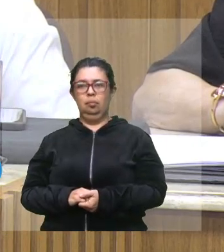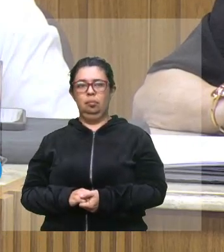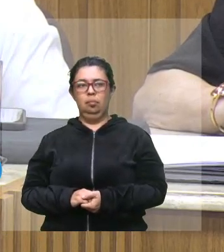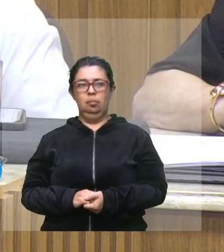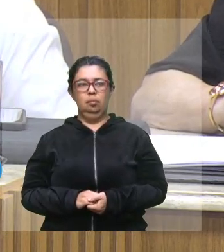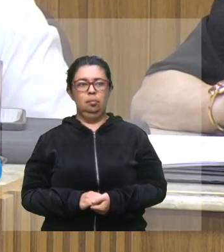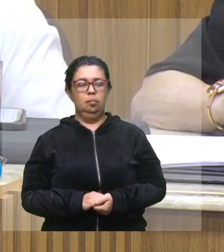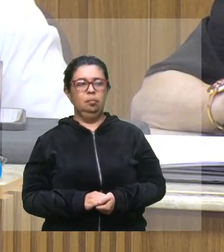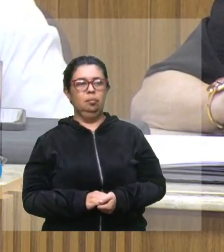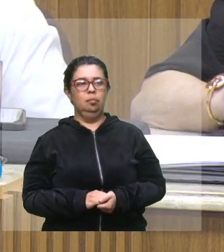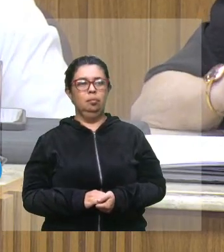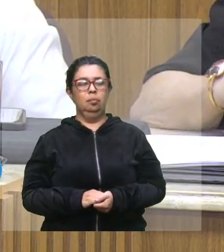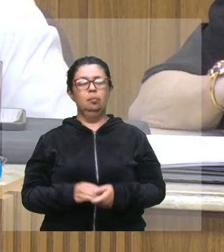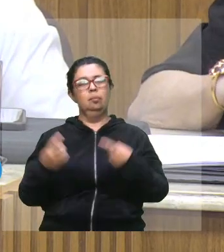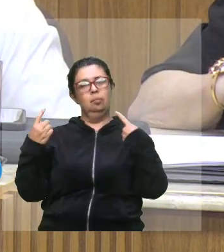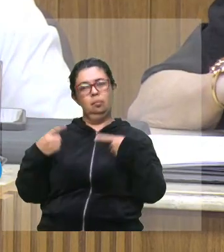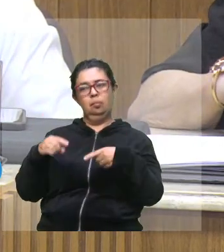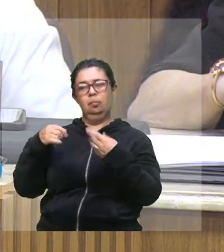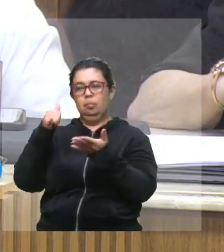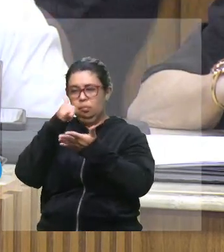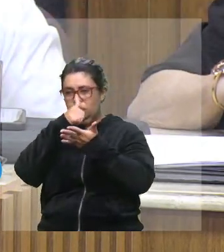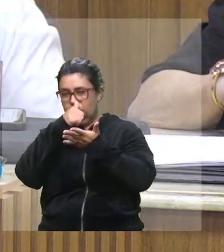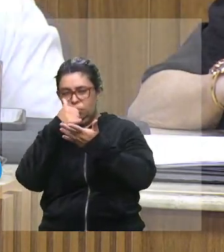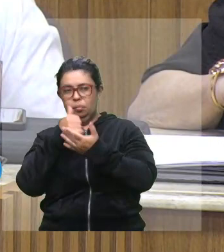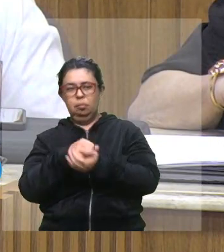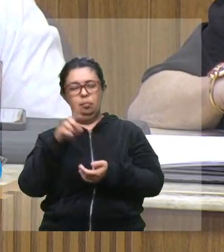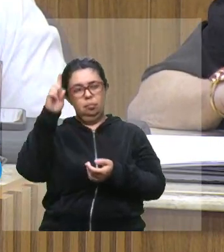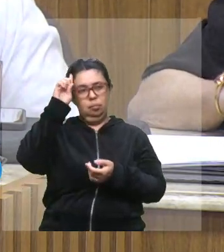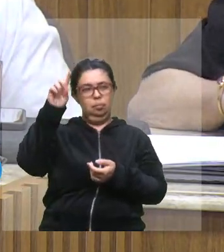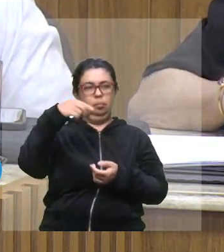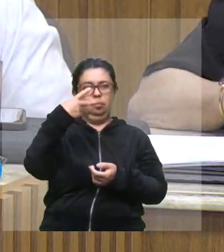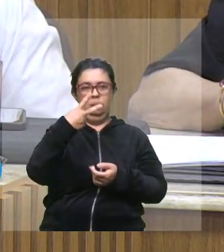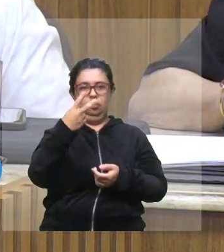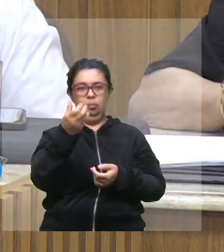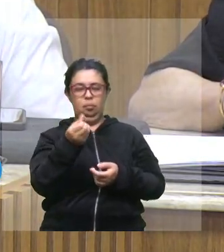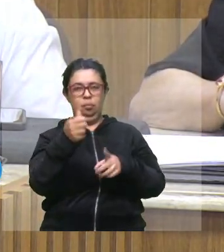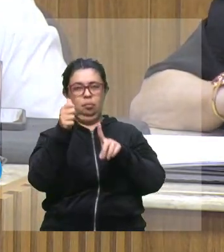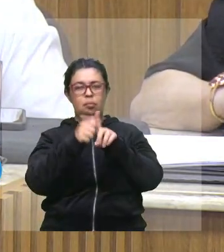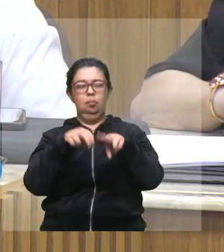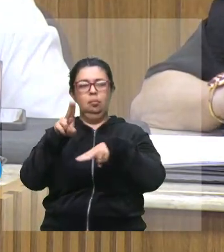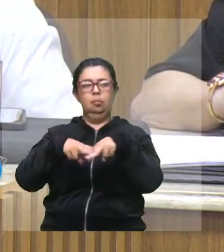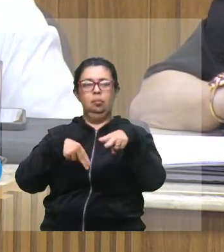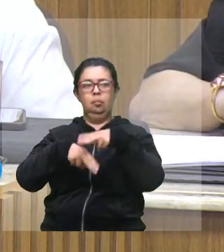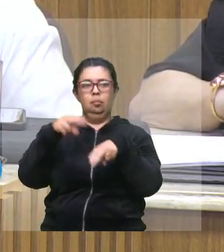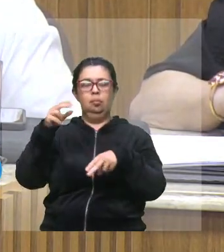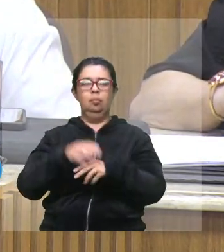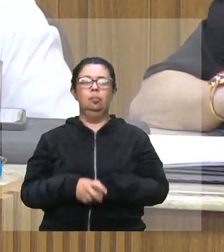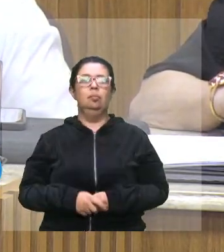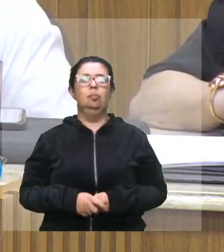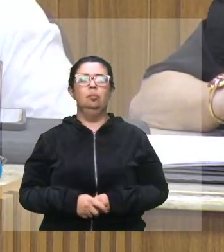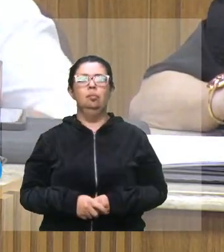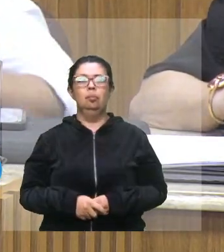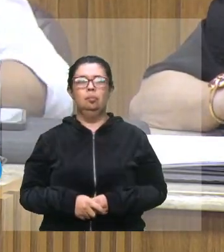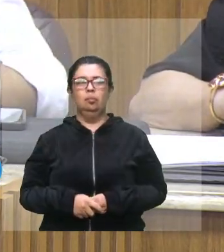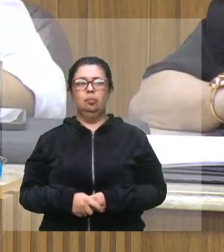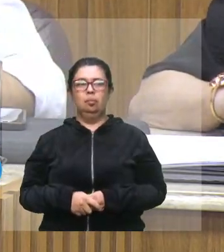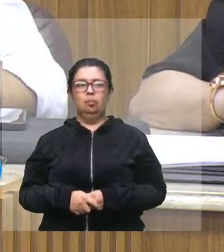combate às drogas aí no dia 26 de junho, que será aí o dia, né,